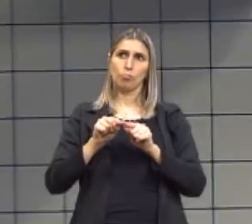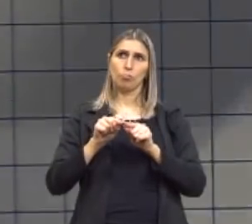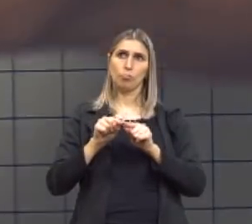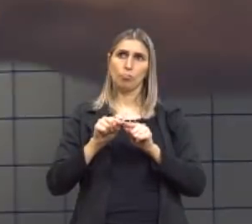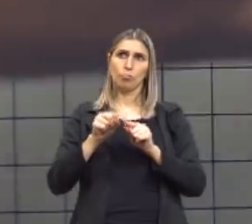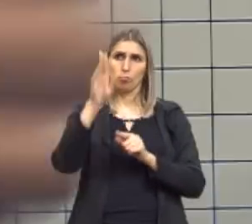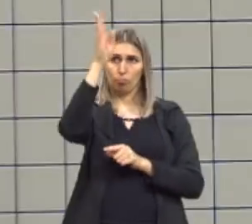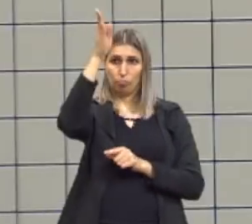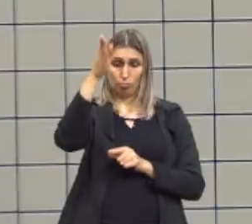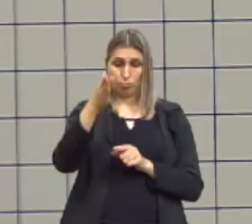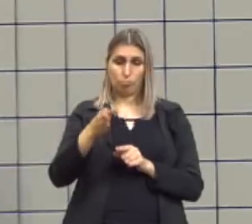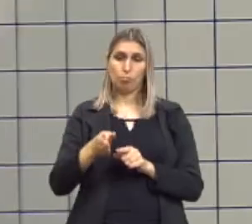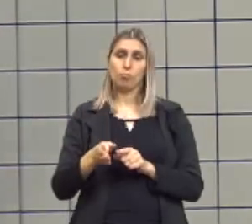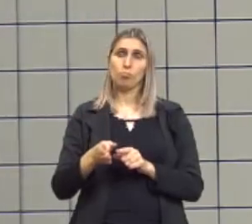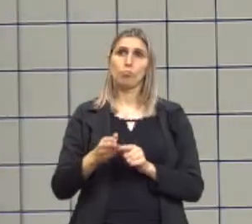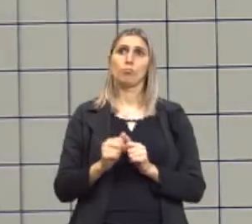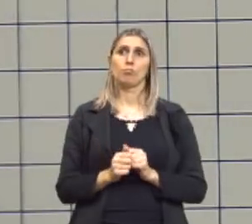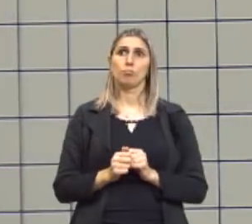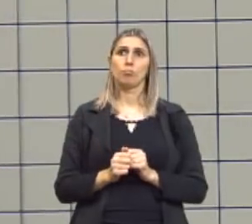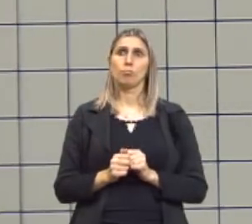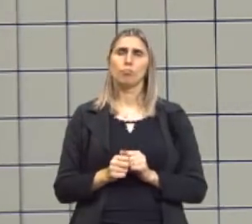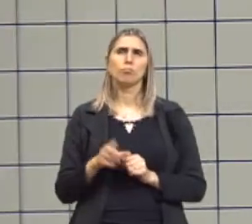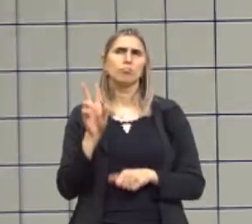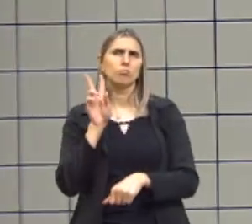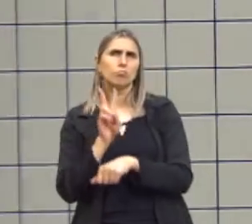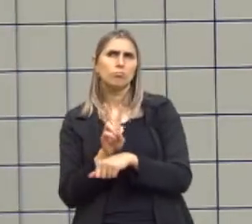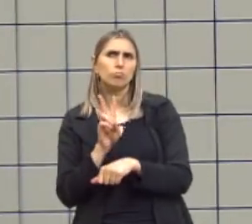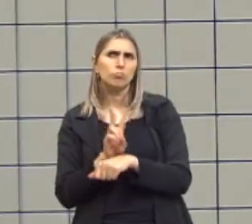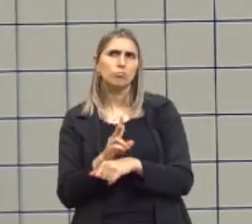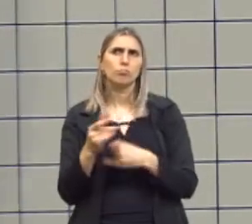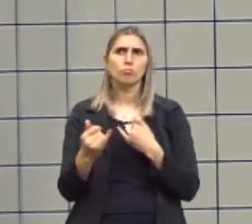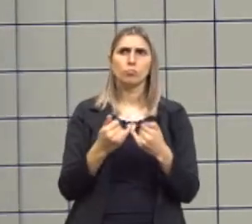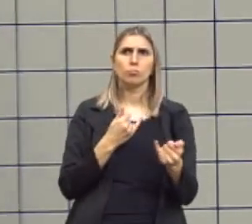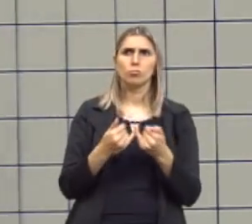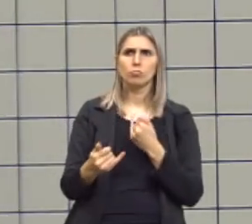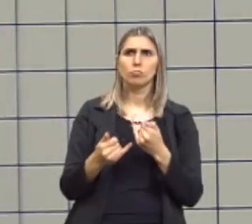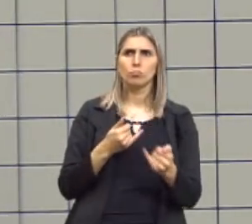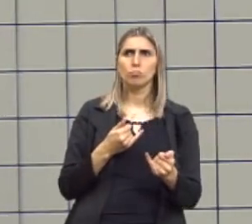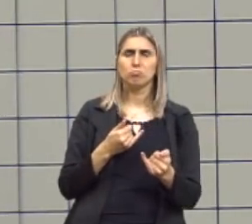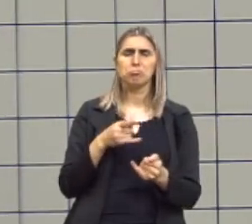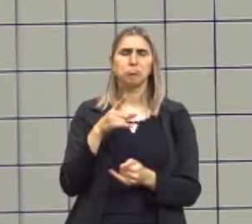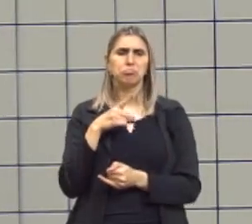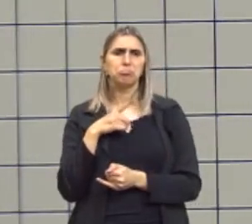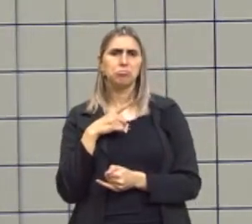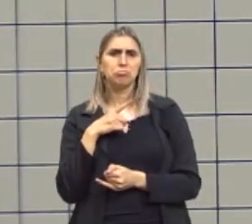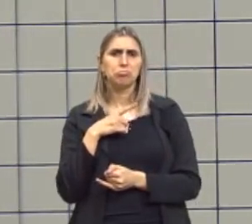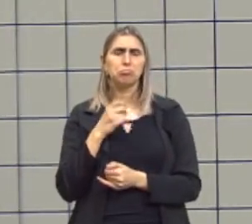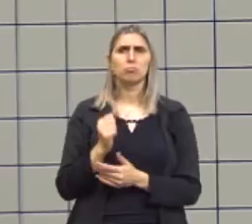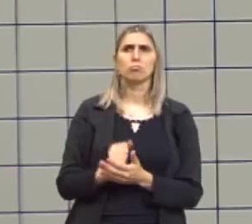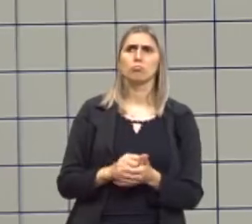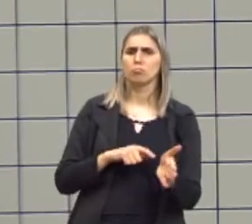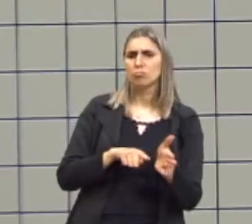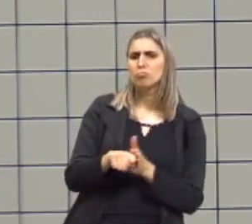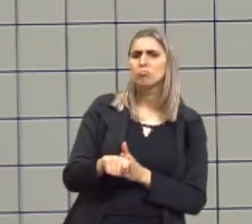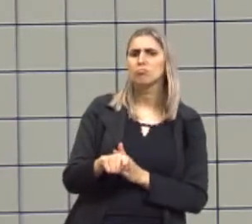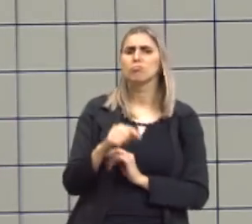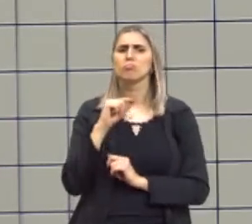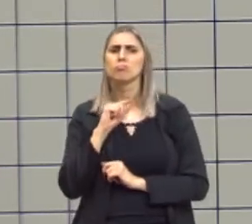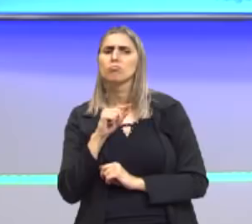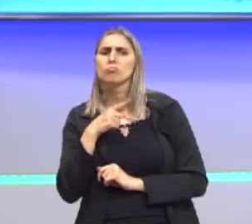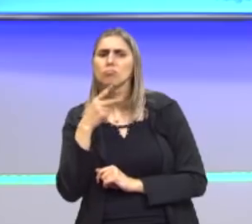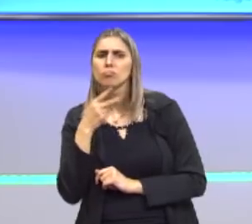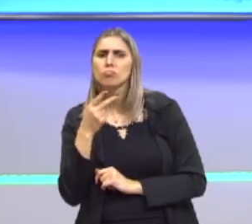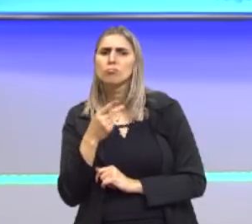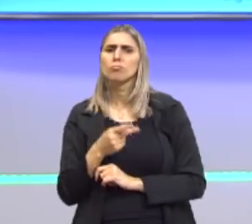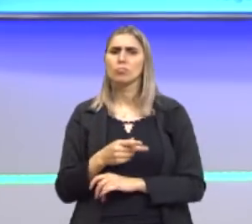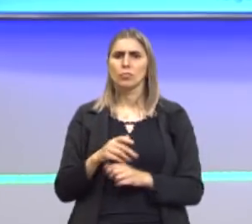a normal, certo? Então, a gente tem que cuidar. Por exemplo, se eu tiver um exercício e ele está me dizendo